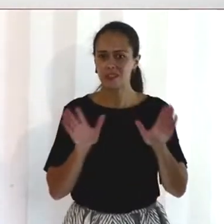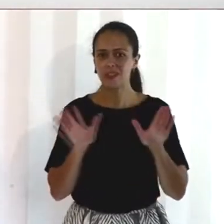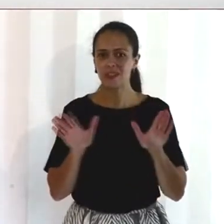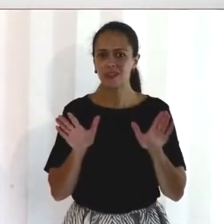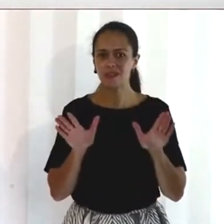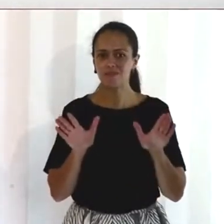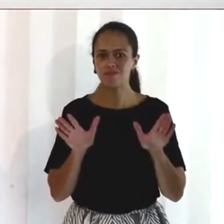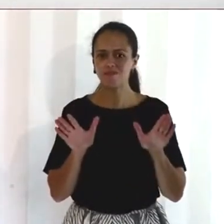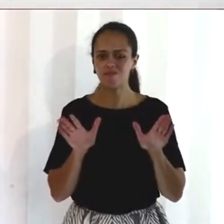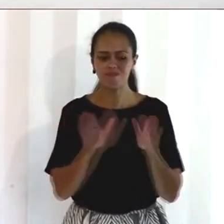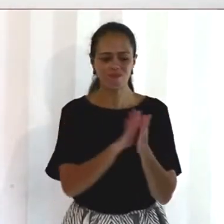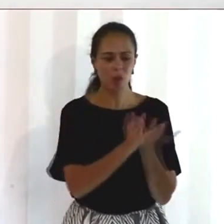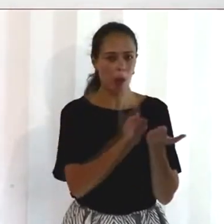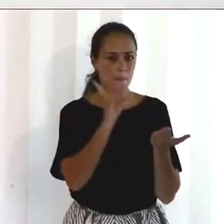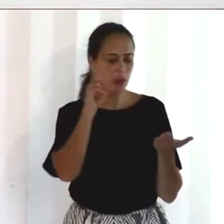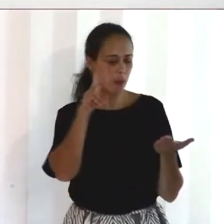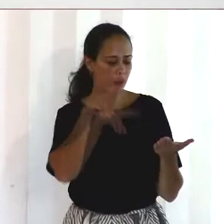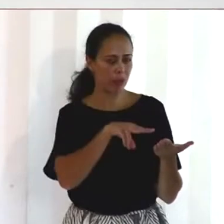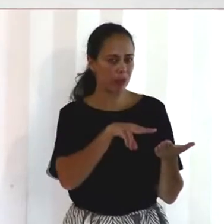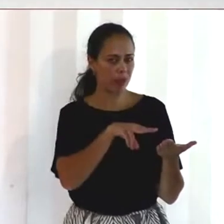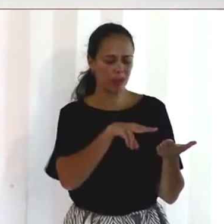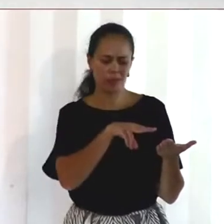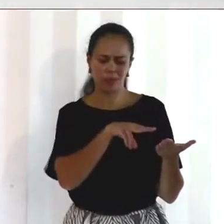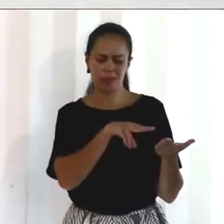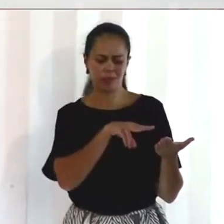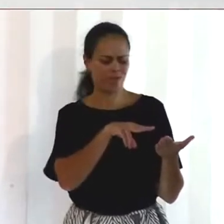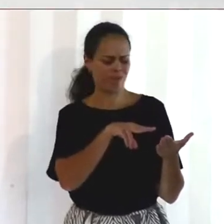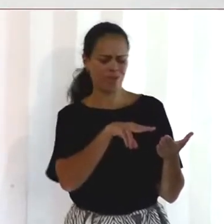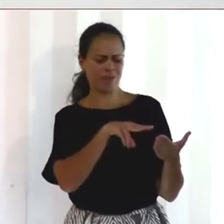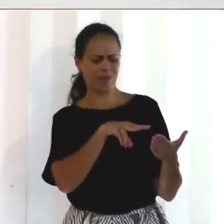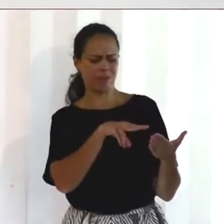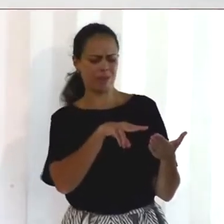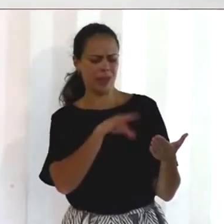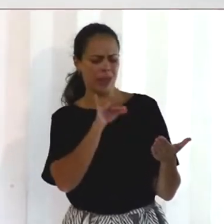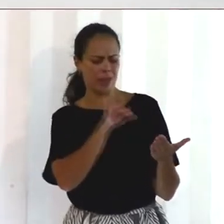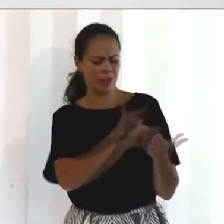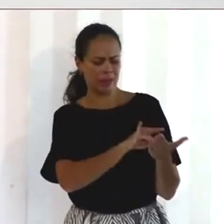tanto quanto deveriam, é por conta das verdades da palavra de Deus.